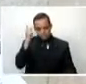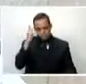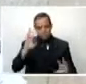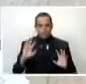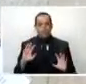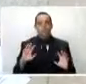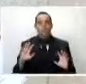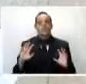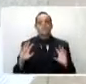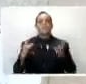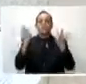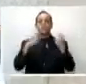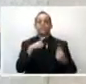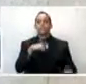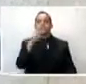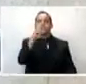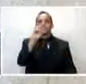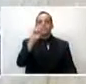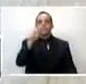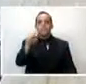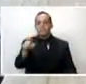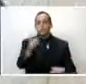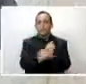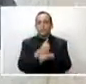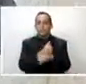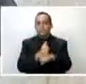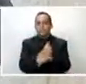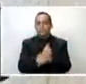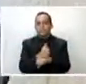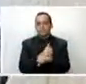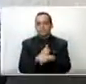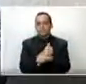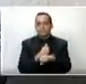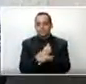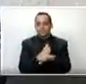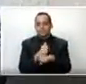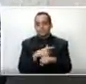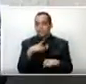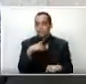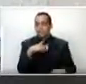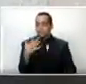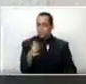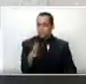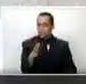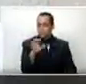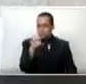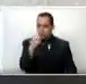eventos respondem ainda pelo emprego de 50 mil profissionais na capital. Estima-se que nada menos